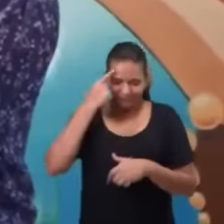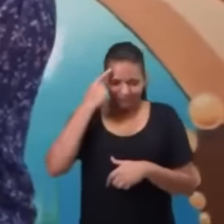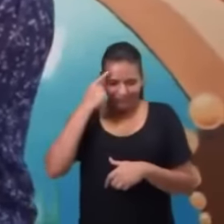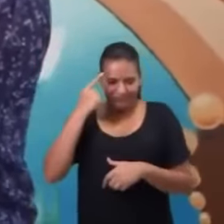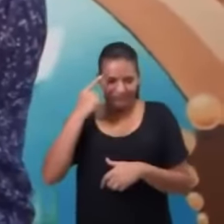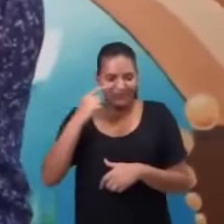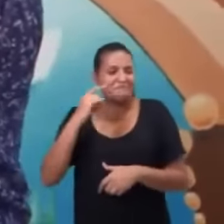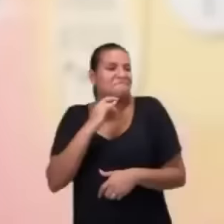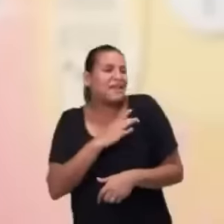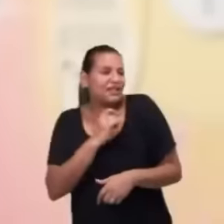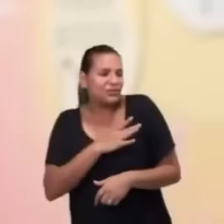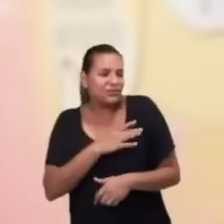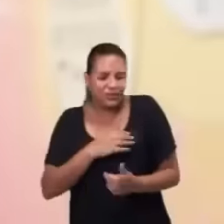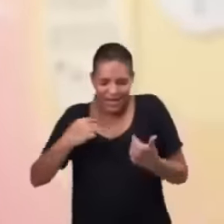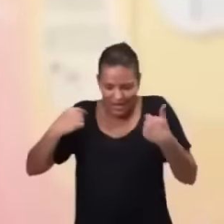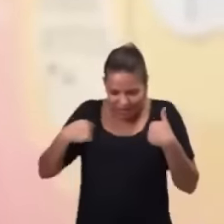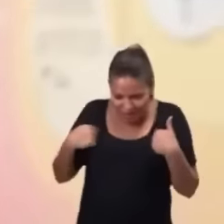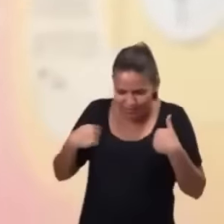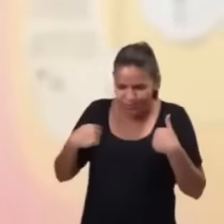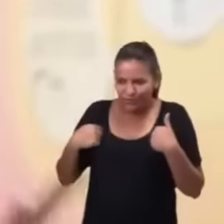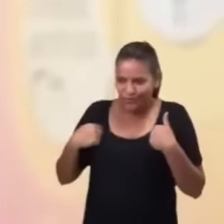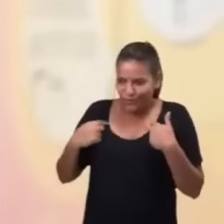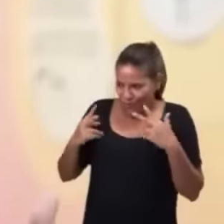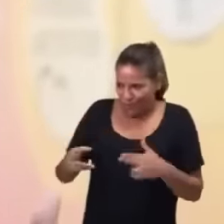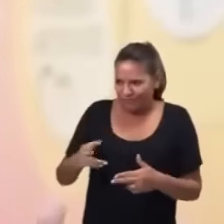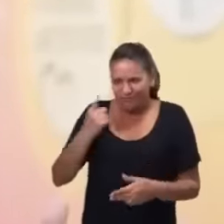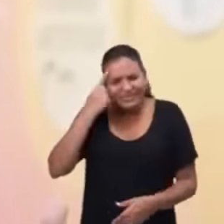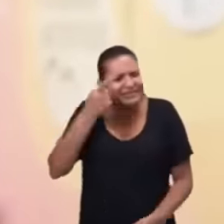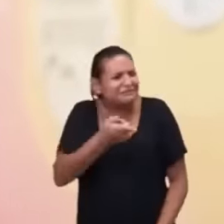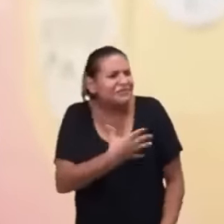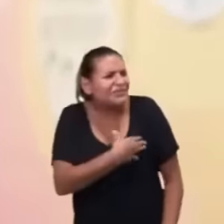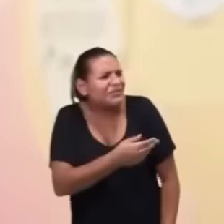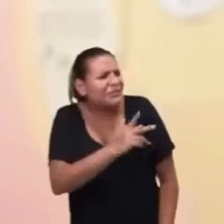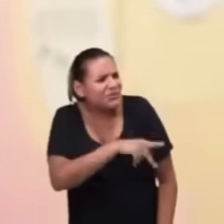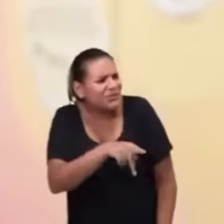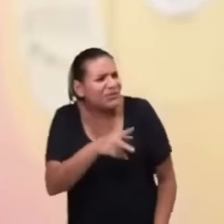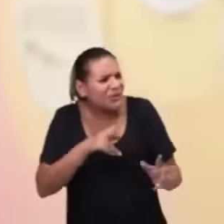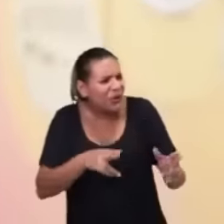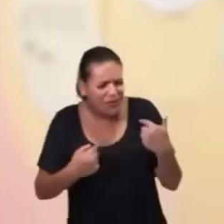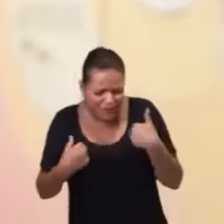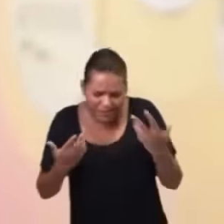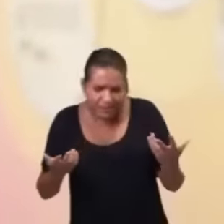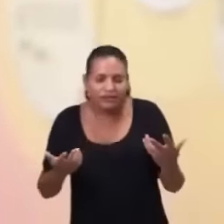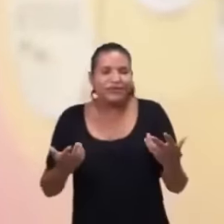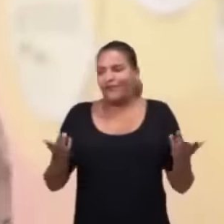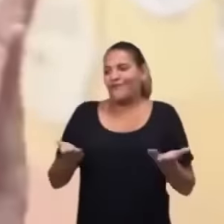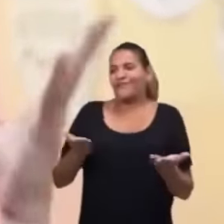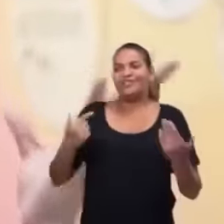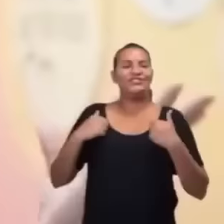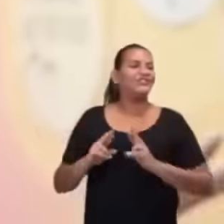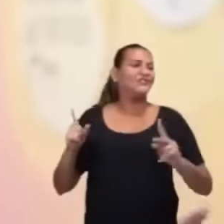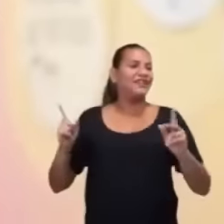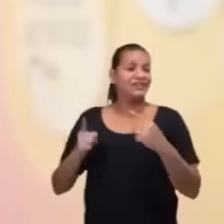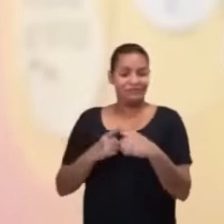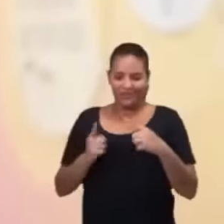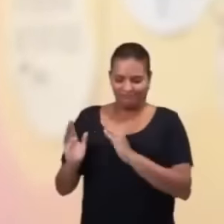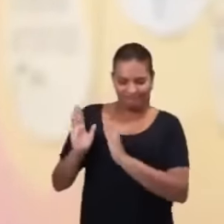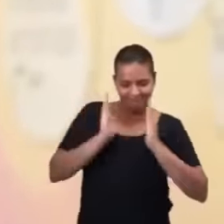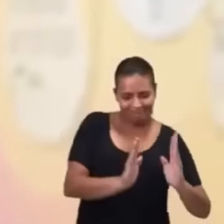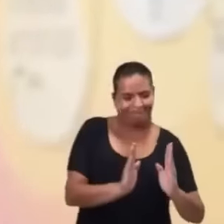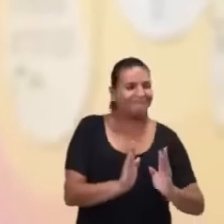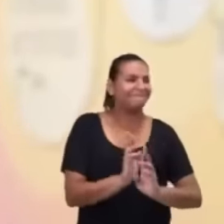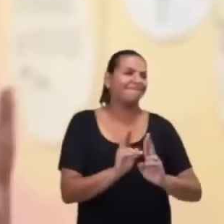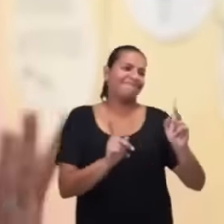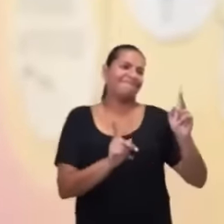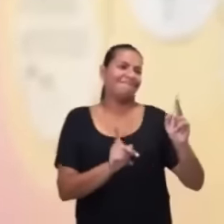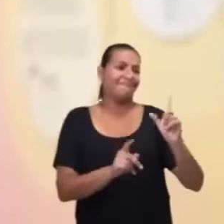de eu ser a mesma coisa. Quando ela viu que não era, e é totalmente diferente. Hoje eu tenho o quê? Hoje eu tenho um acompanhamento,